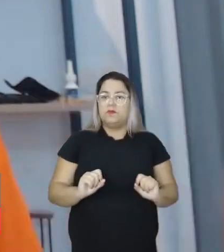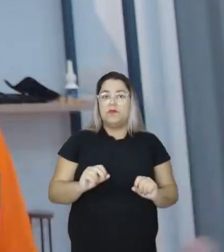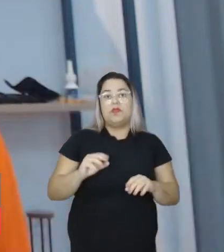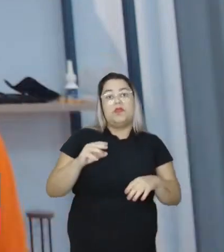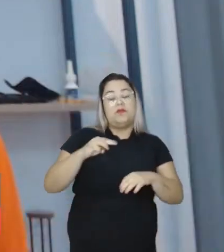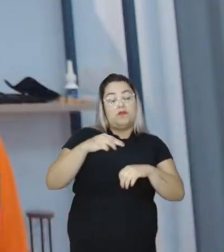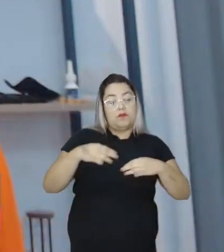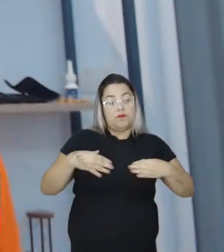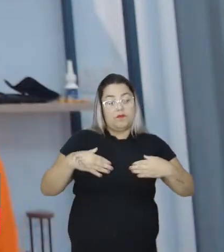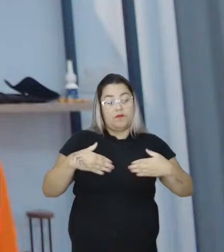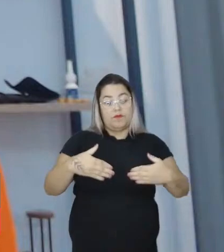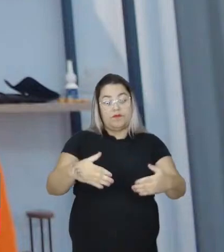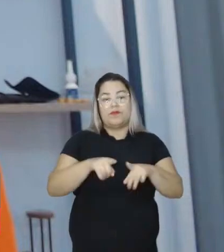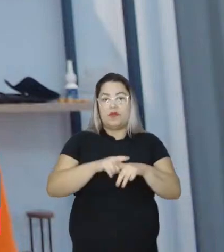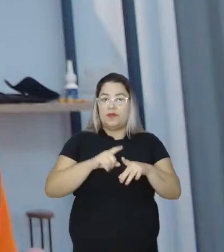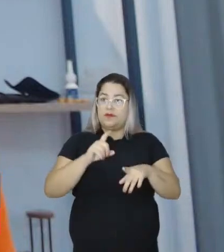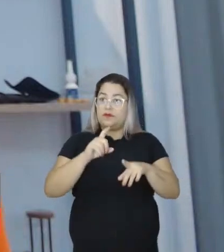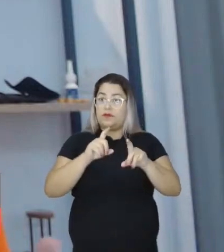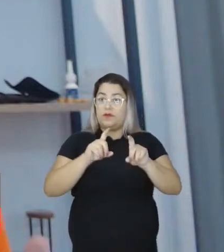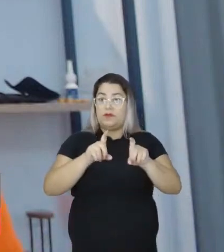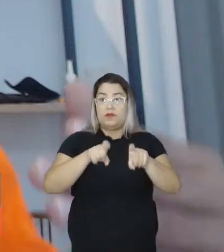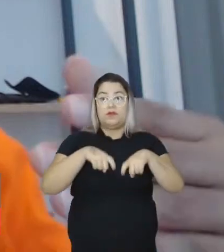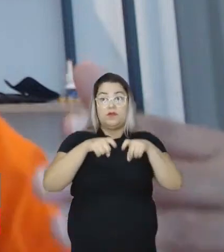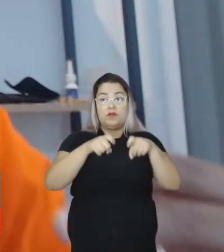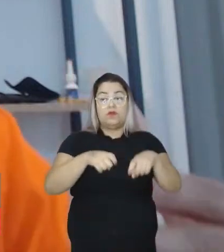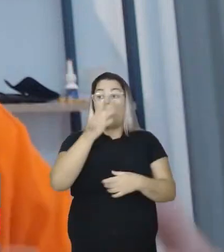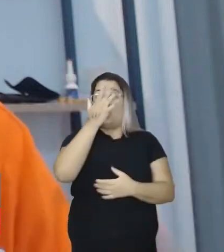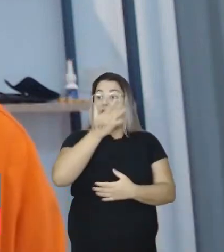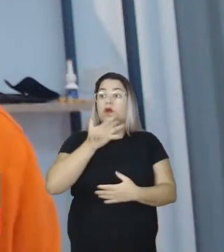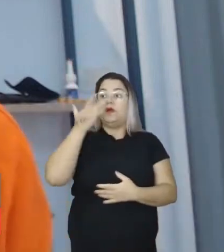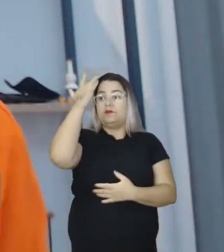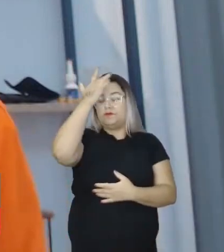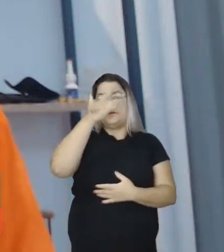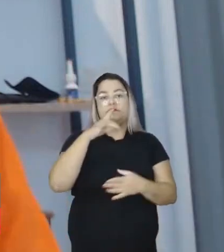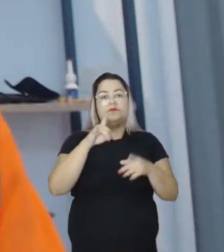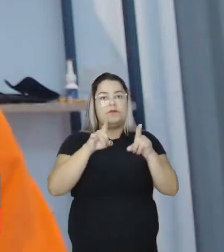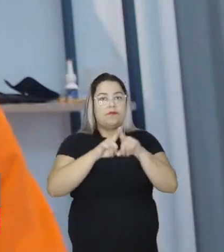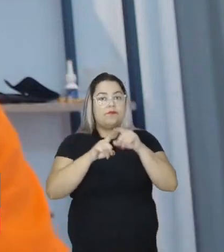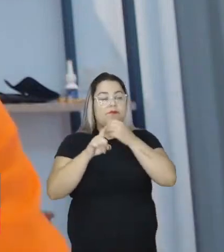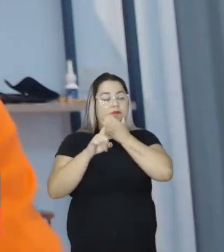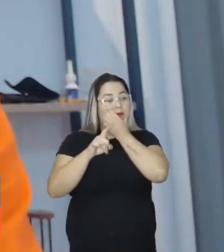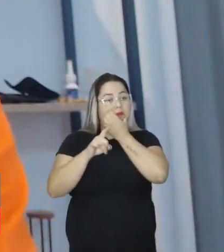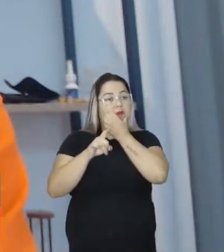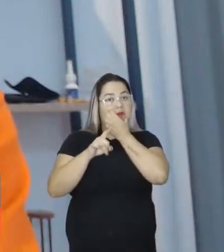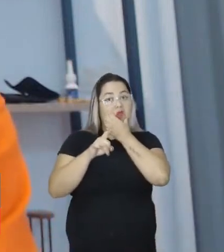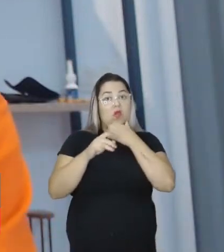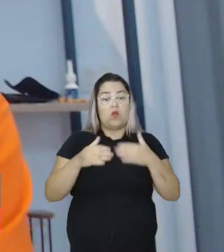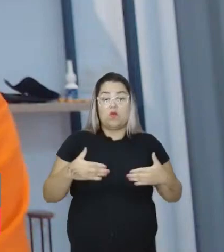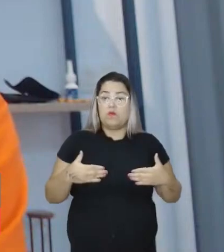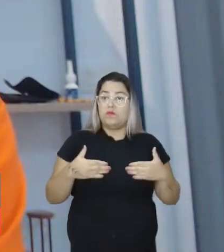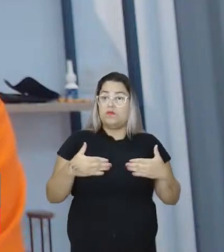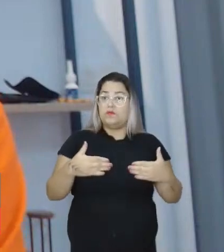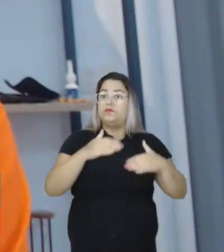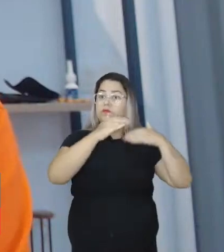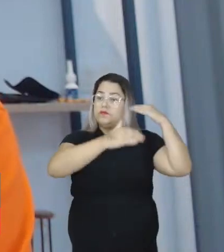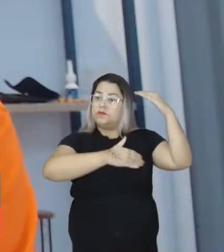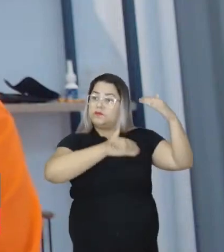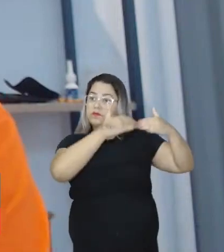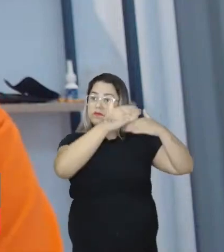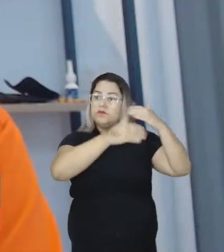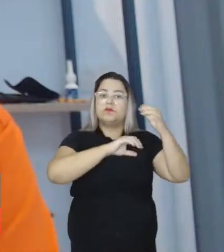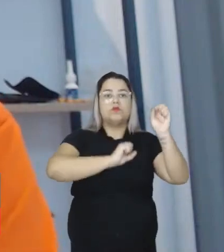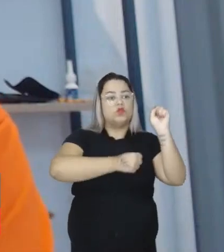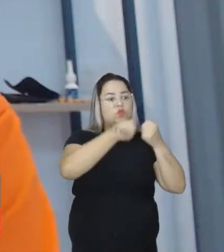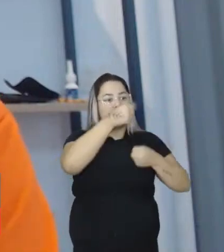Ministério da Fazenda, através do companheiro Haddad, trazendo o tema da transição ecológica, o Ministério de Desenvolvimento da Indústria e